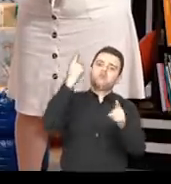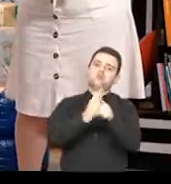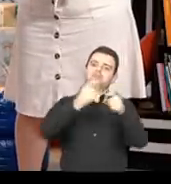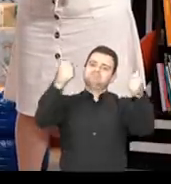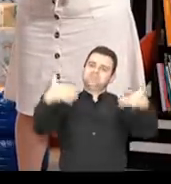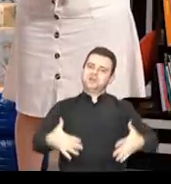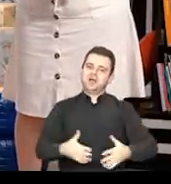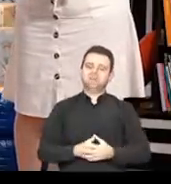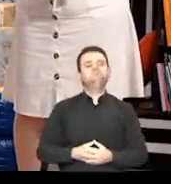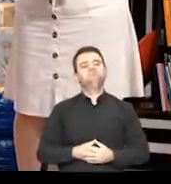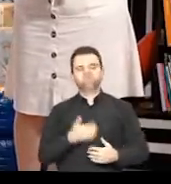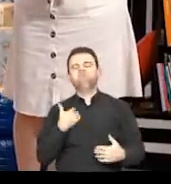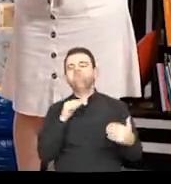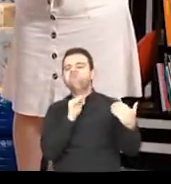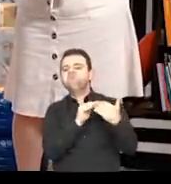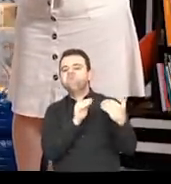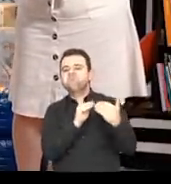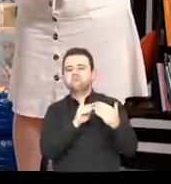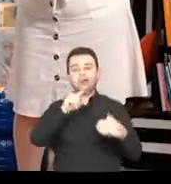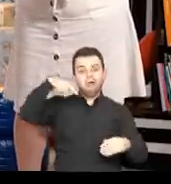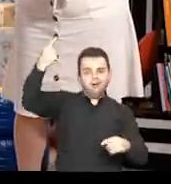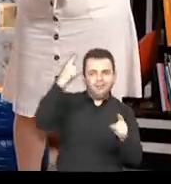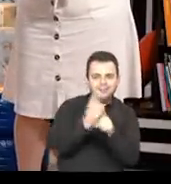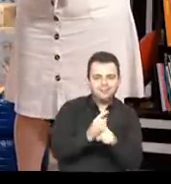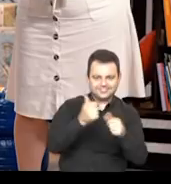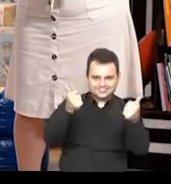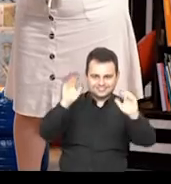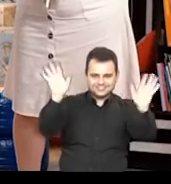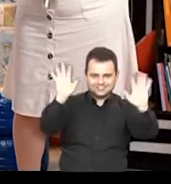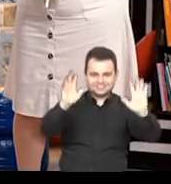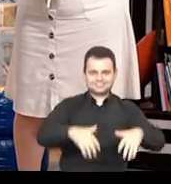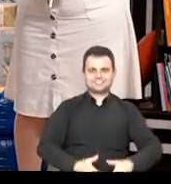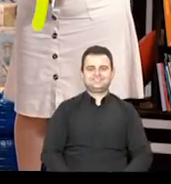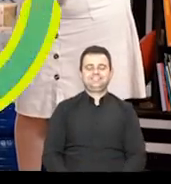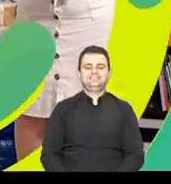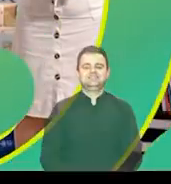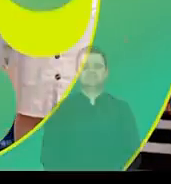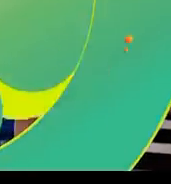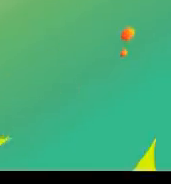encontro. Eu concordo. Então até a próxima, pessoal. Tchau, tchau.